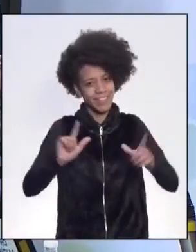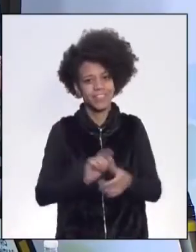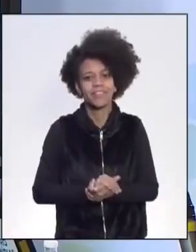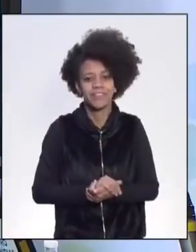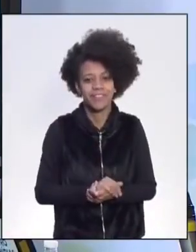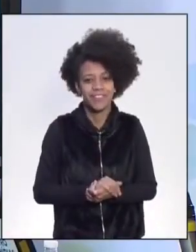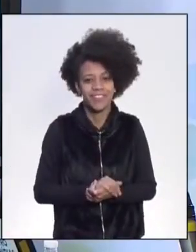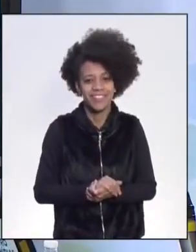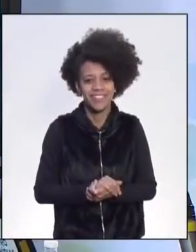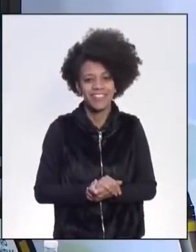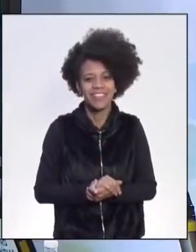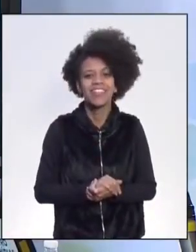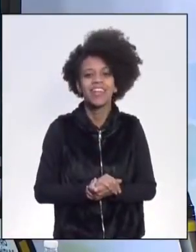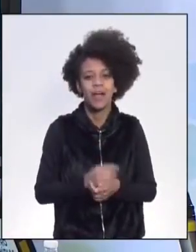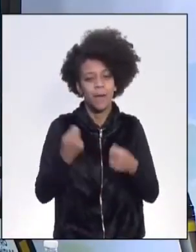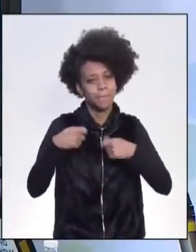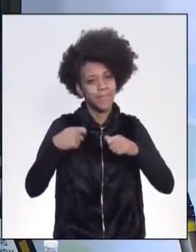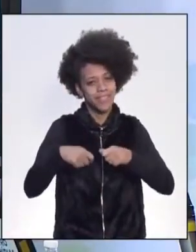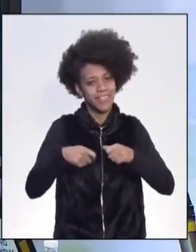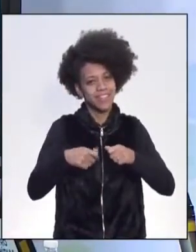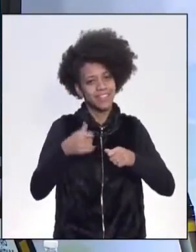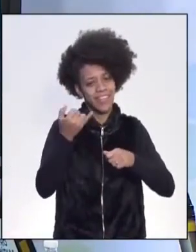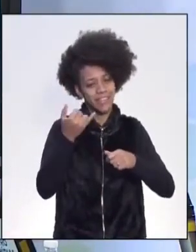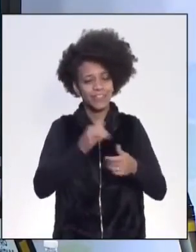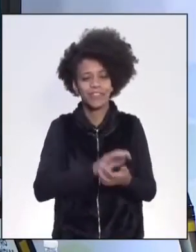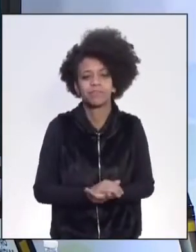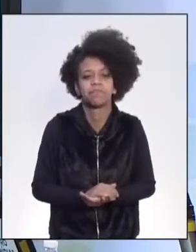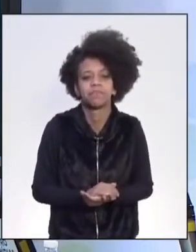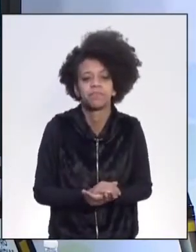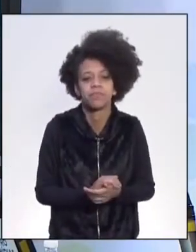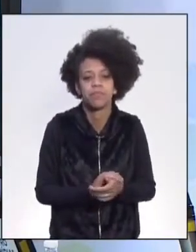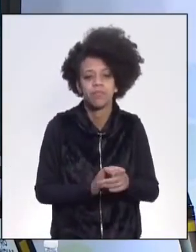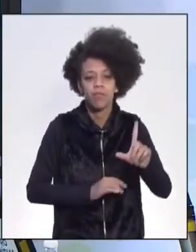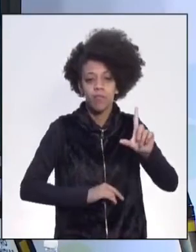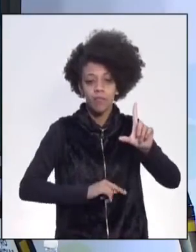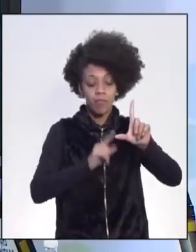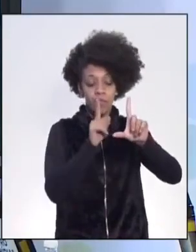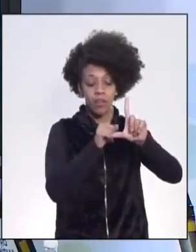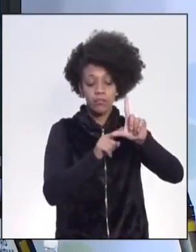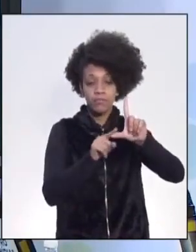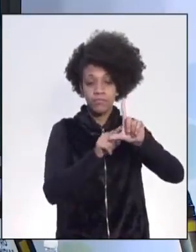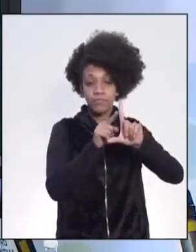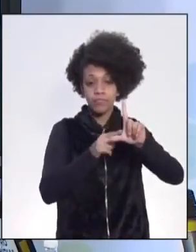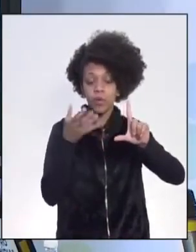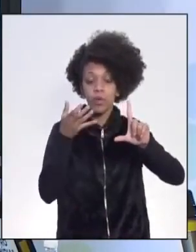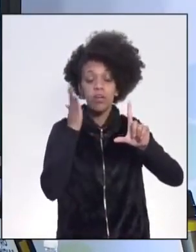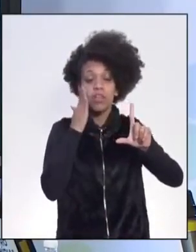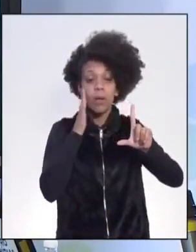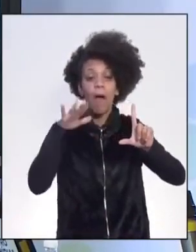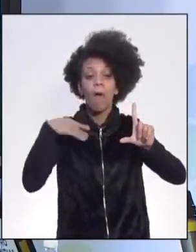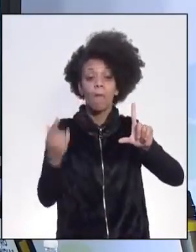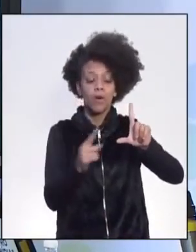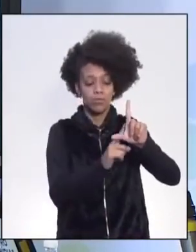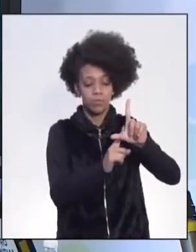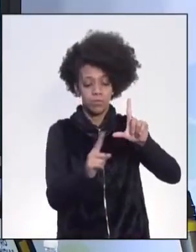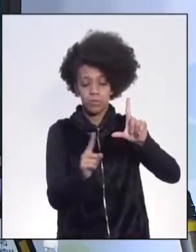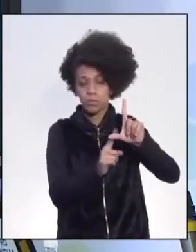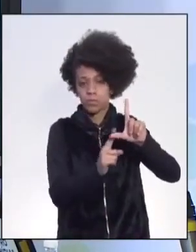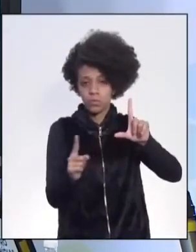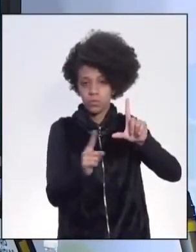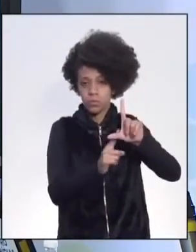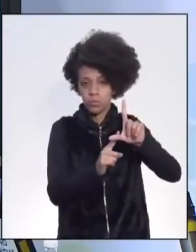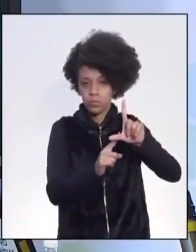que me avisaram que eu tinha que mexer na canetinha primeiro. Ah, tá bom. A origem é este ponto aqui. Eu quero saber qual foi o deslocamento do